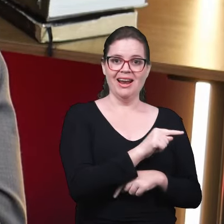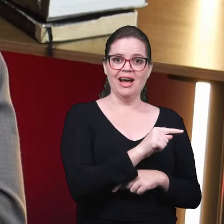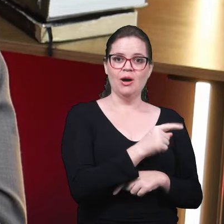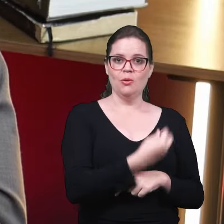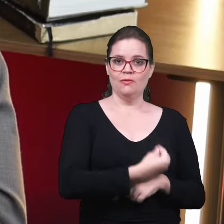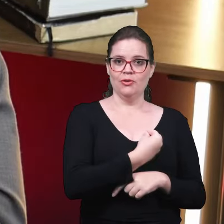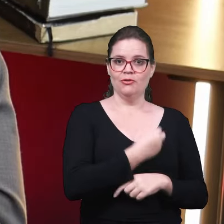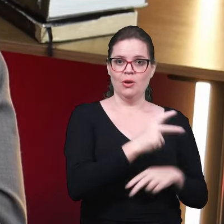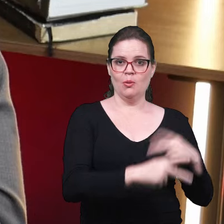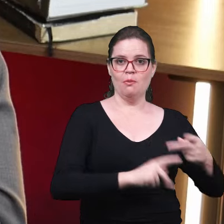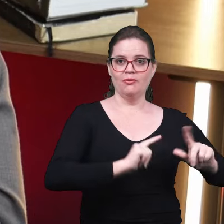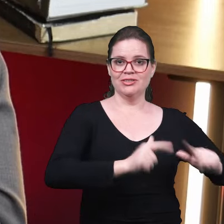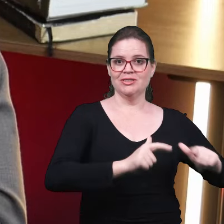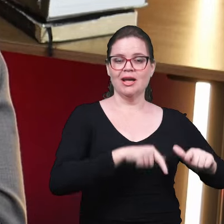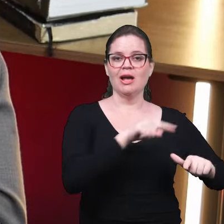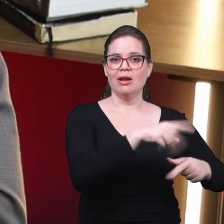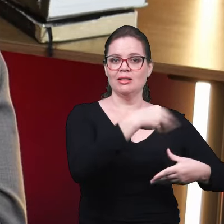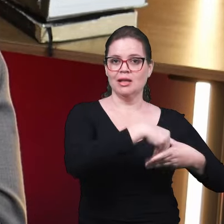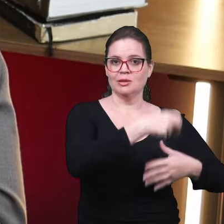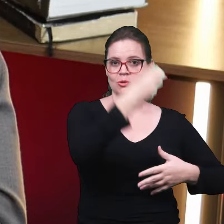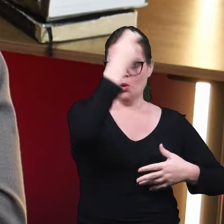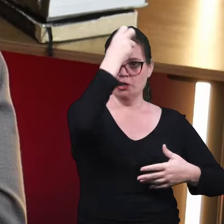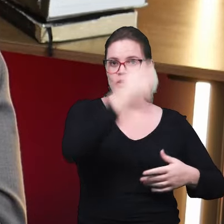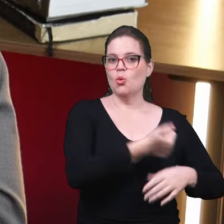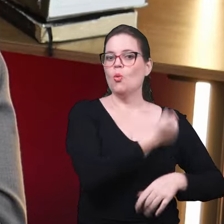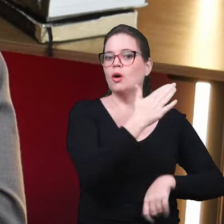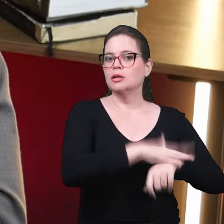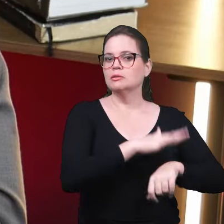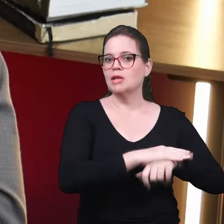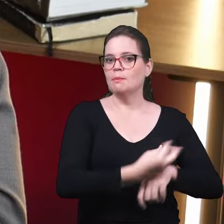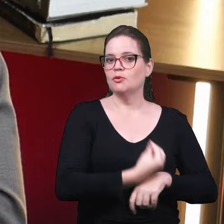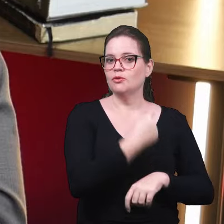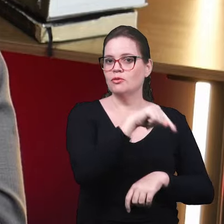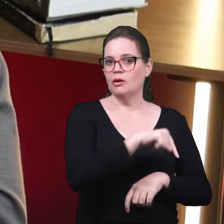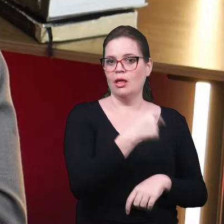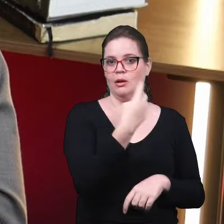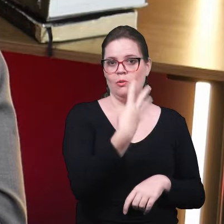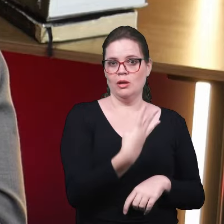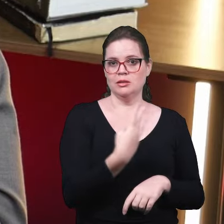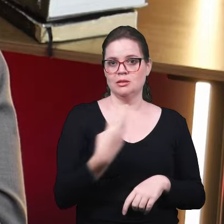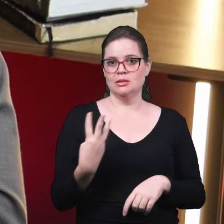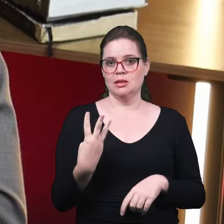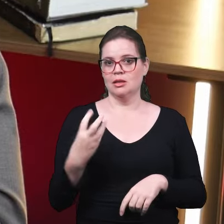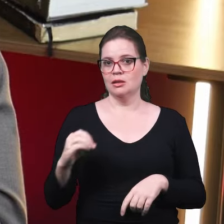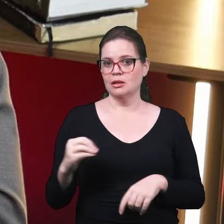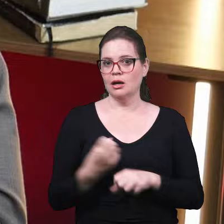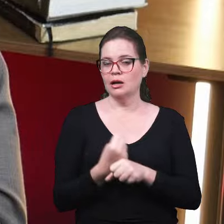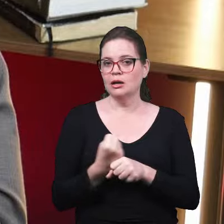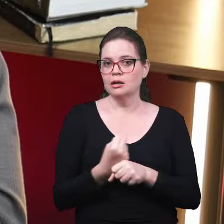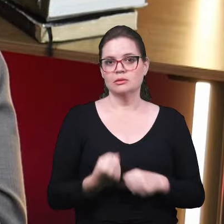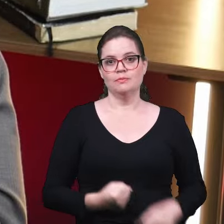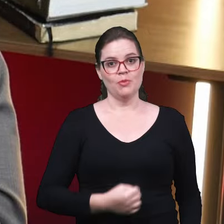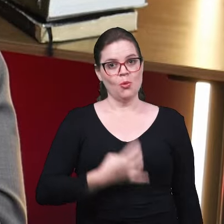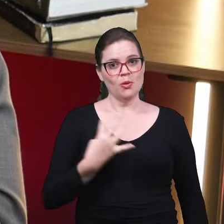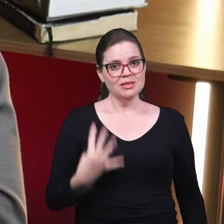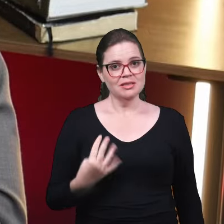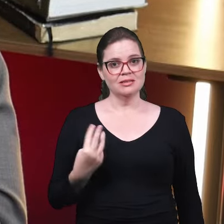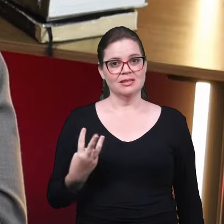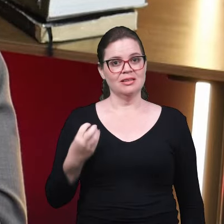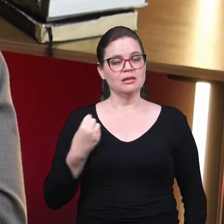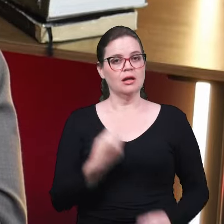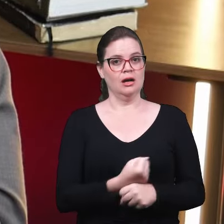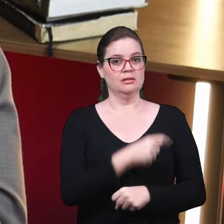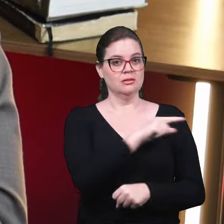430 anos que o povo viveu peregrinando, às vezes distantes